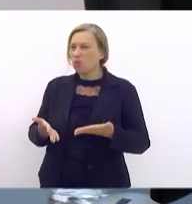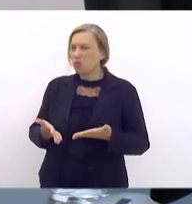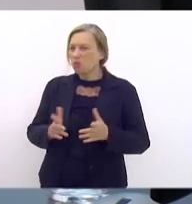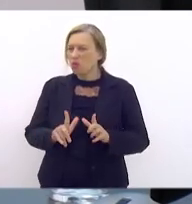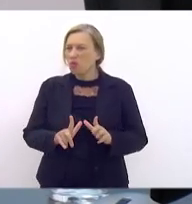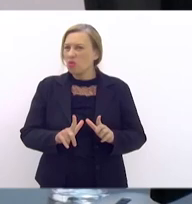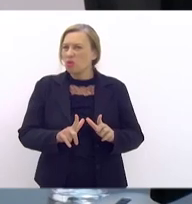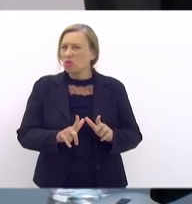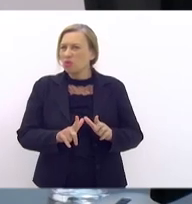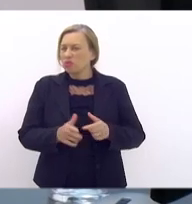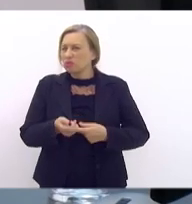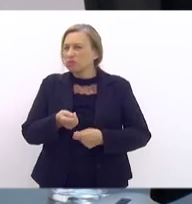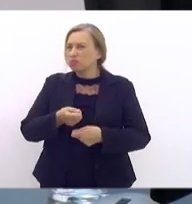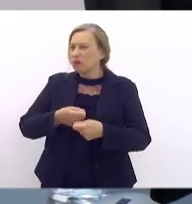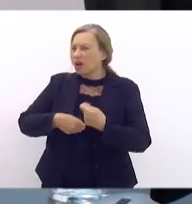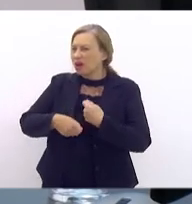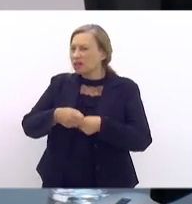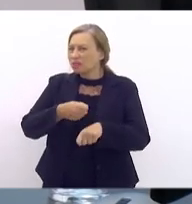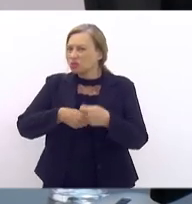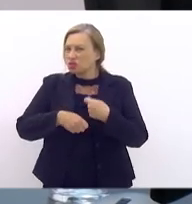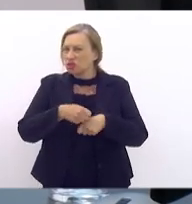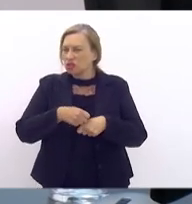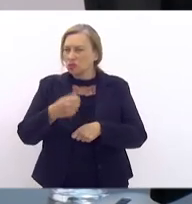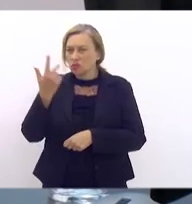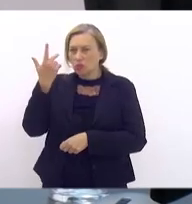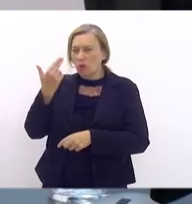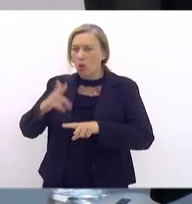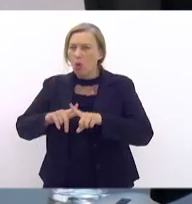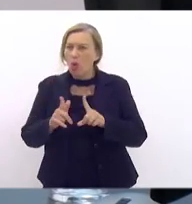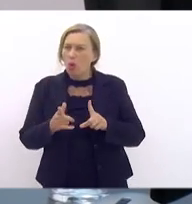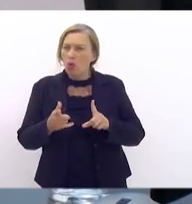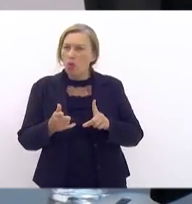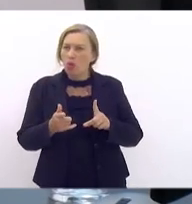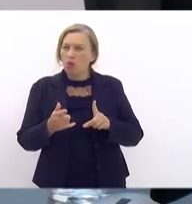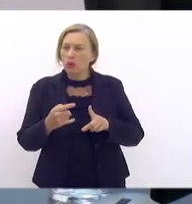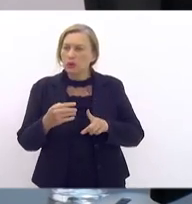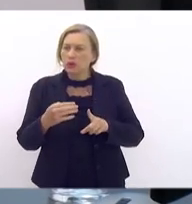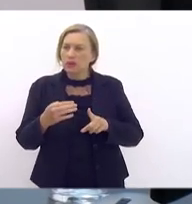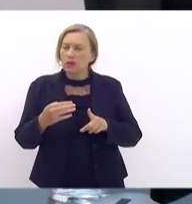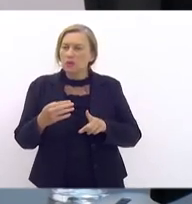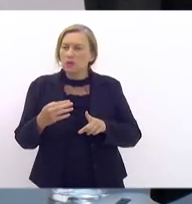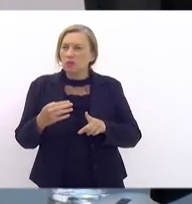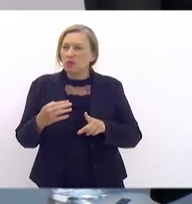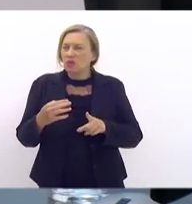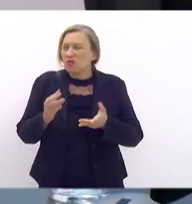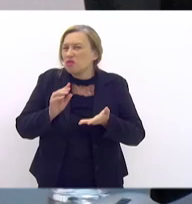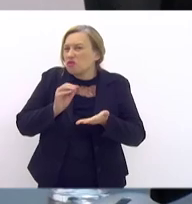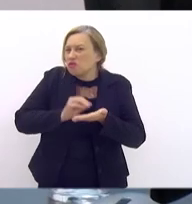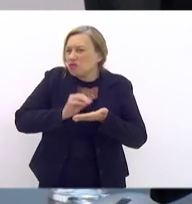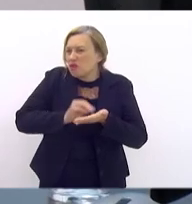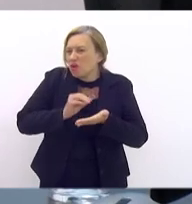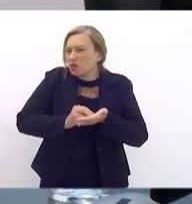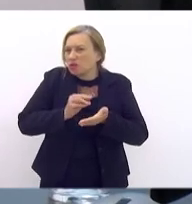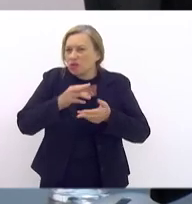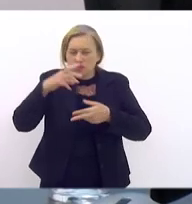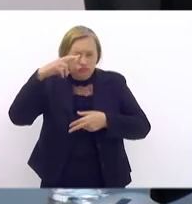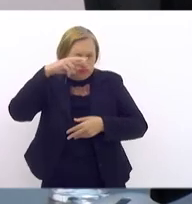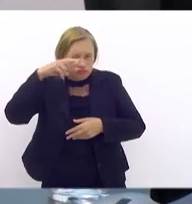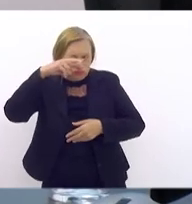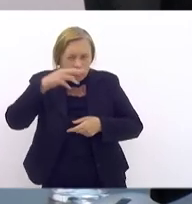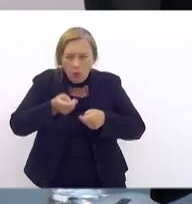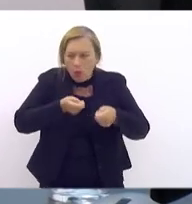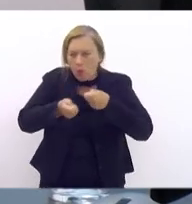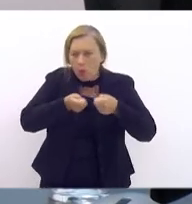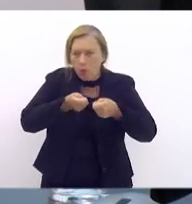administrativo normativo ou sofre algum tipo de f fiscalização Por parte dos órgãos de controle interno